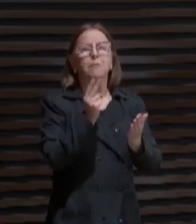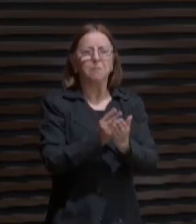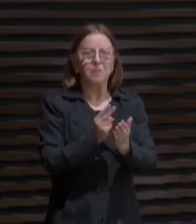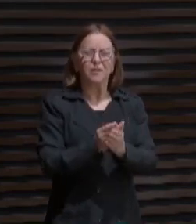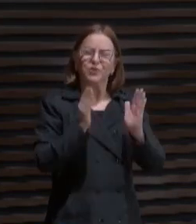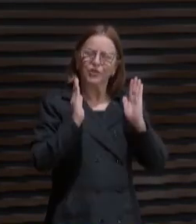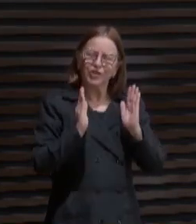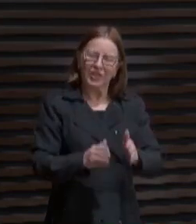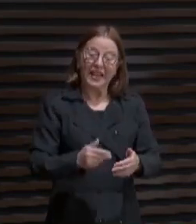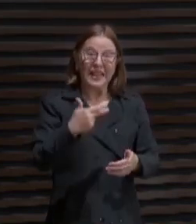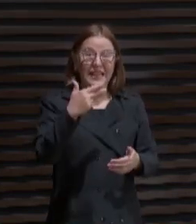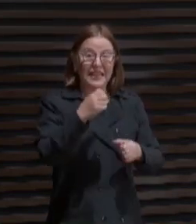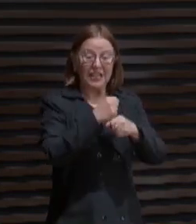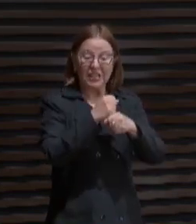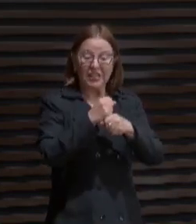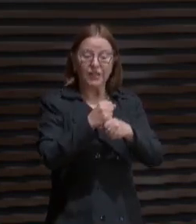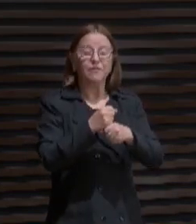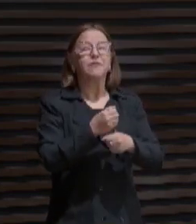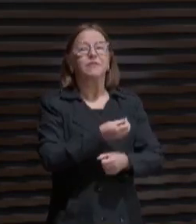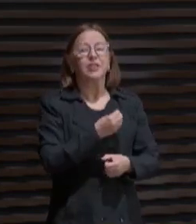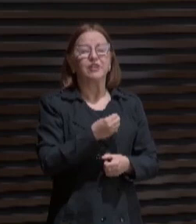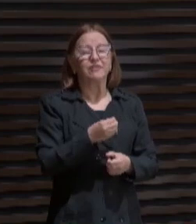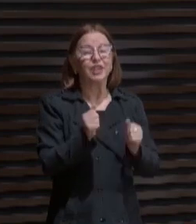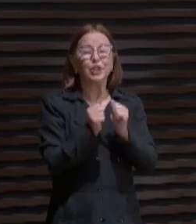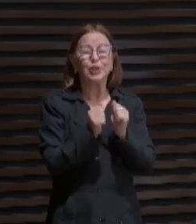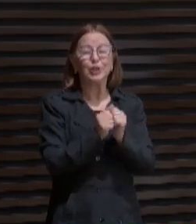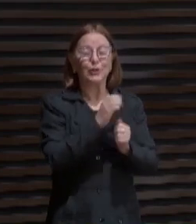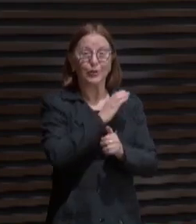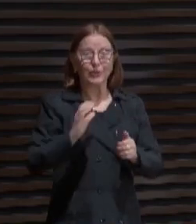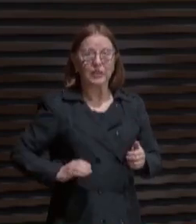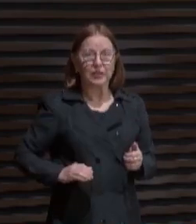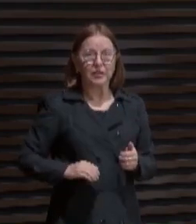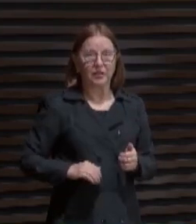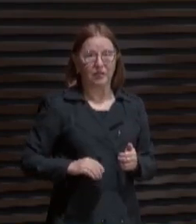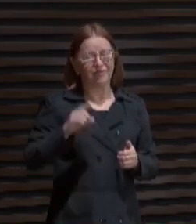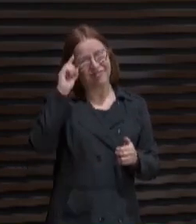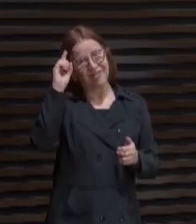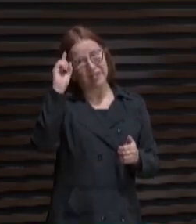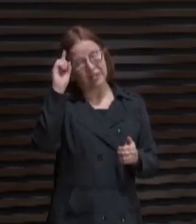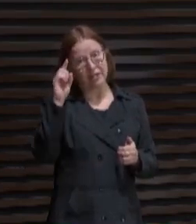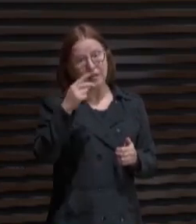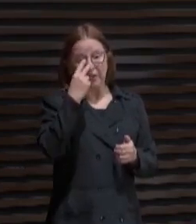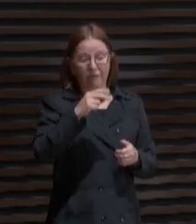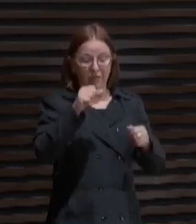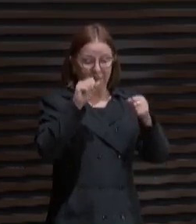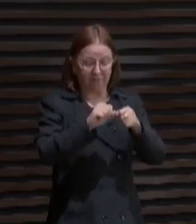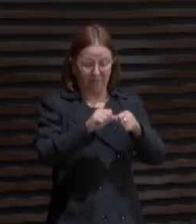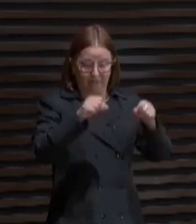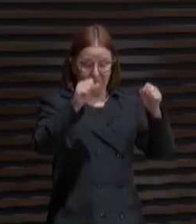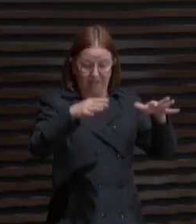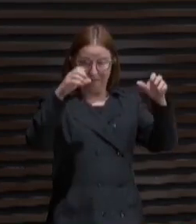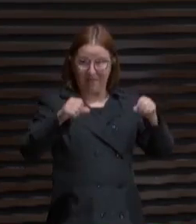anos, dia após dia, com Cristo, vendo os milagres,